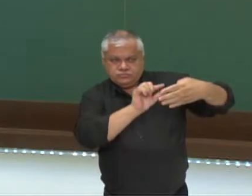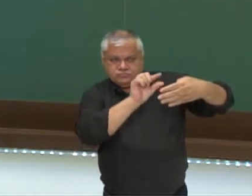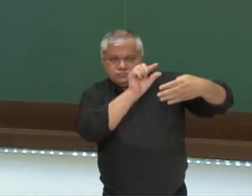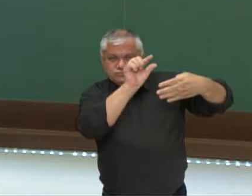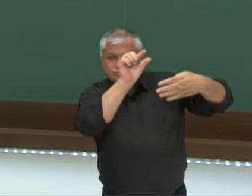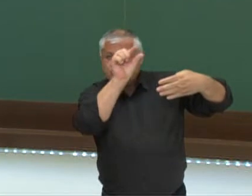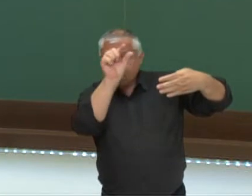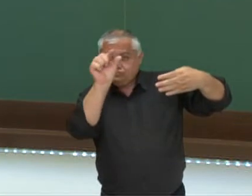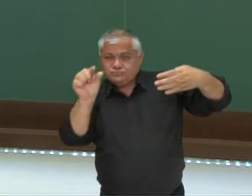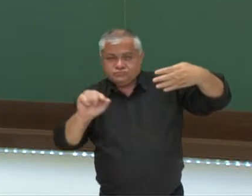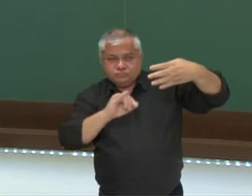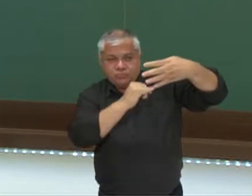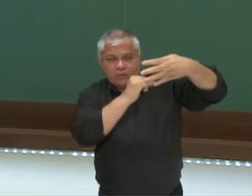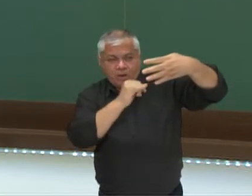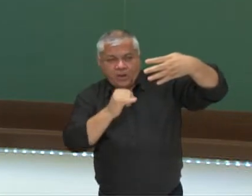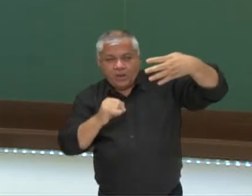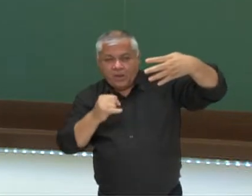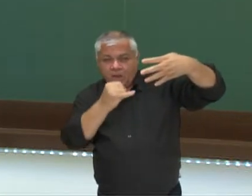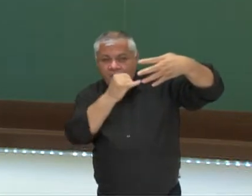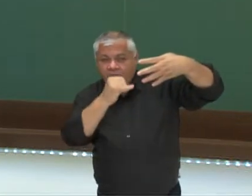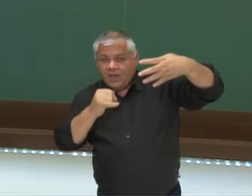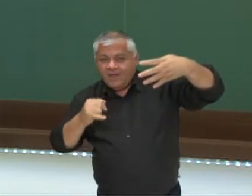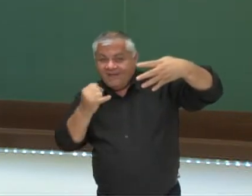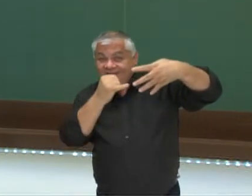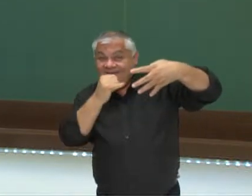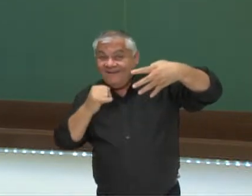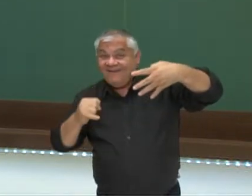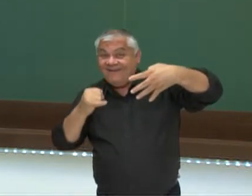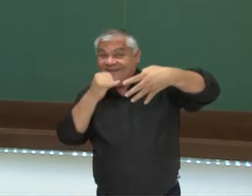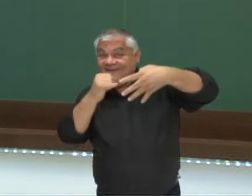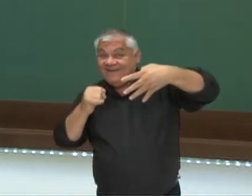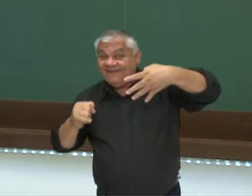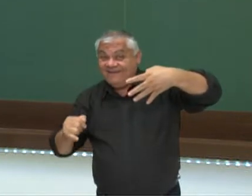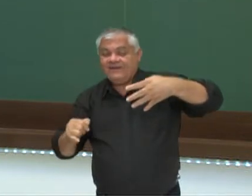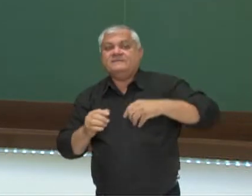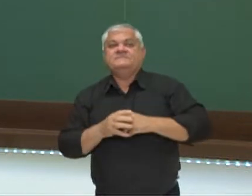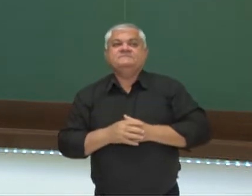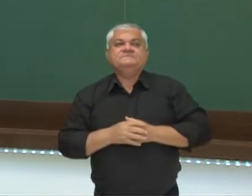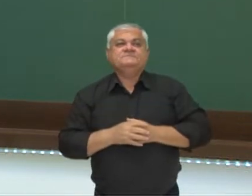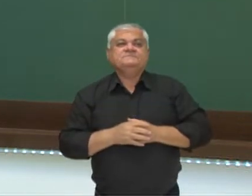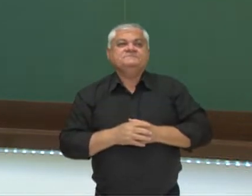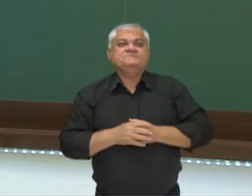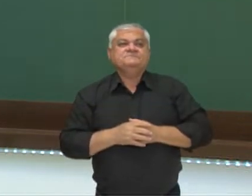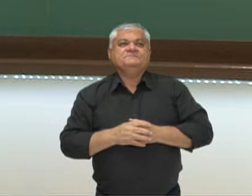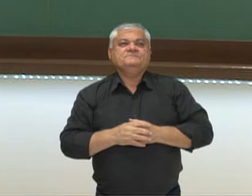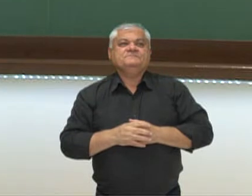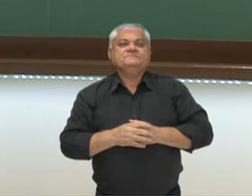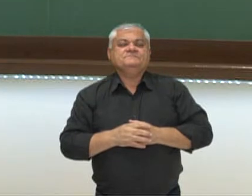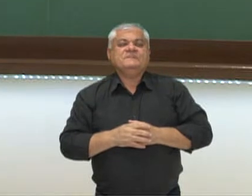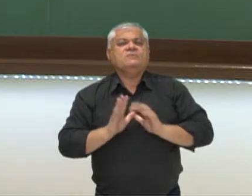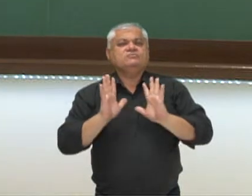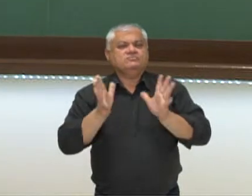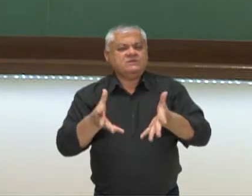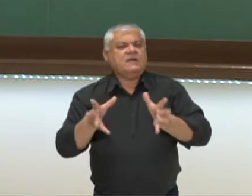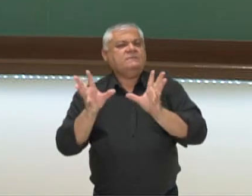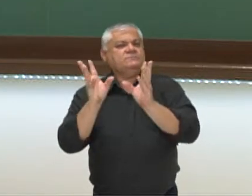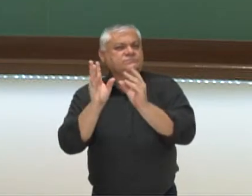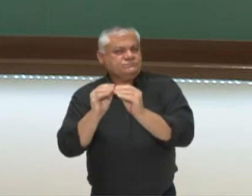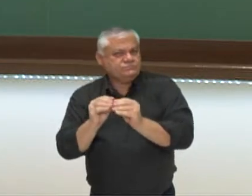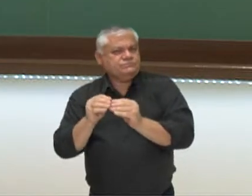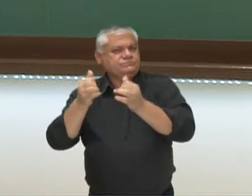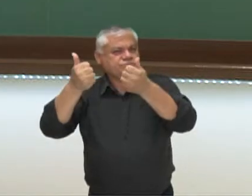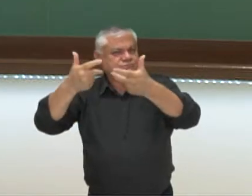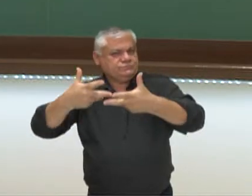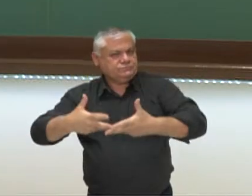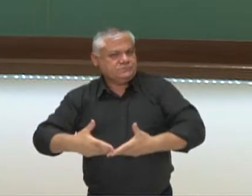sua extensão e características do relevo, venha a ser dividida em 3 porções. E agora que a gente já falou um pouquinho